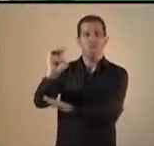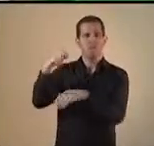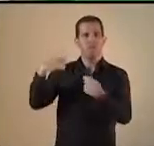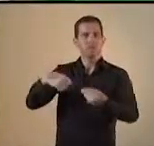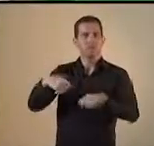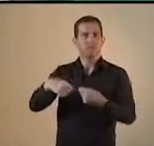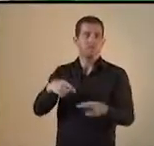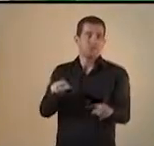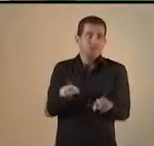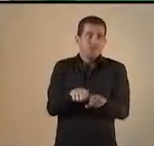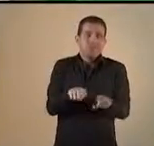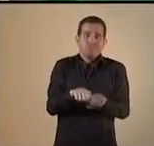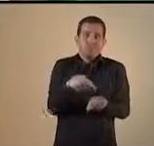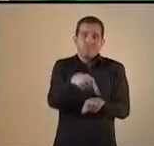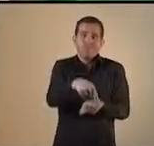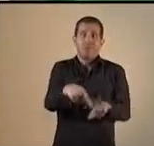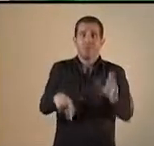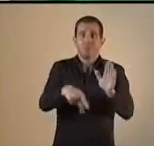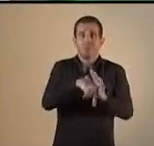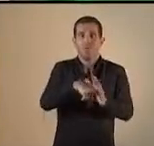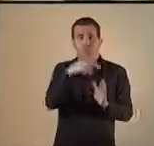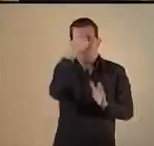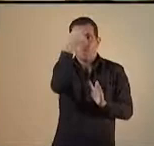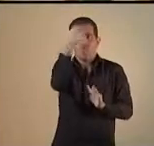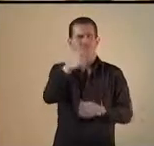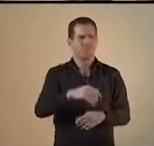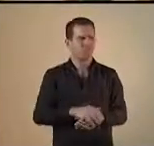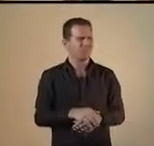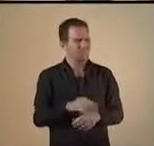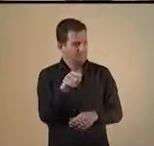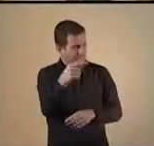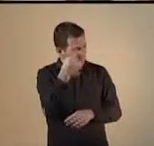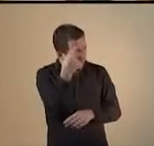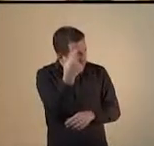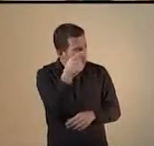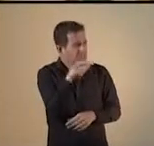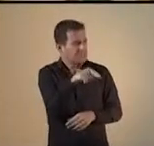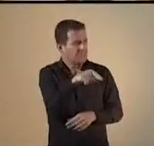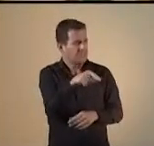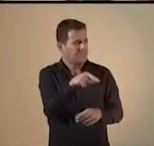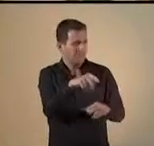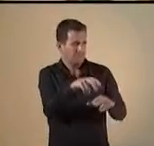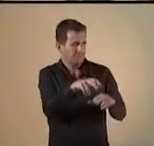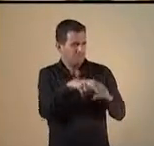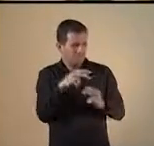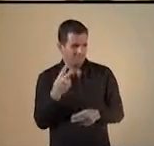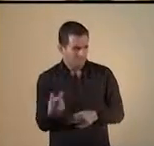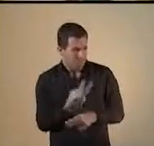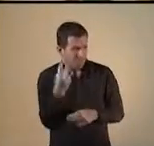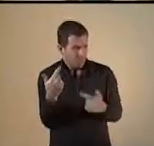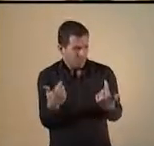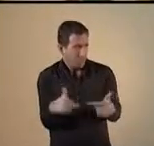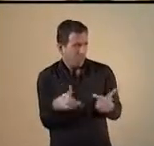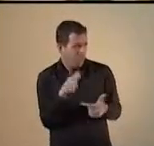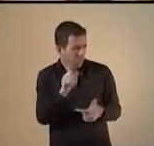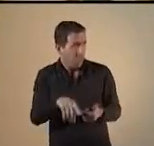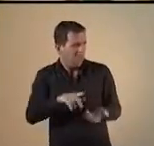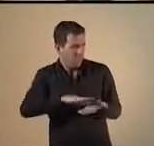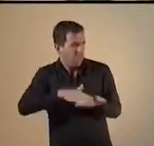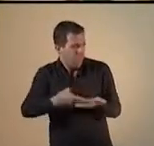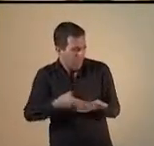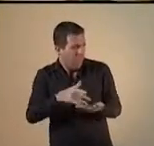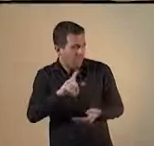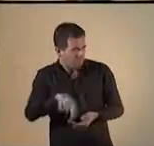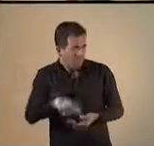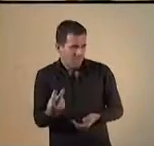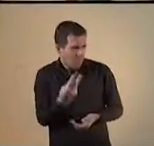deveria valorizar profissionais que têm essa formação. Você acha que essa questão reflete, de alguma maneira, a falta de valorização do intérprete